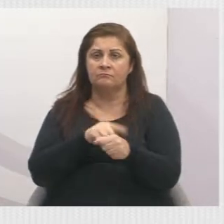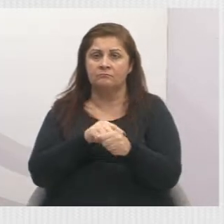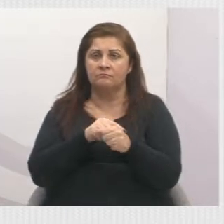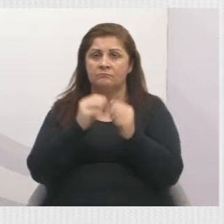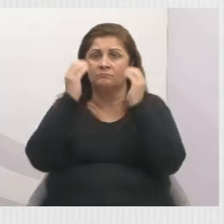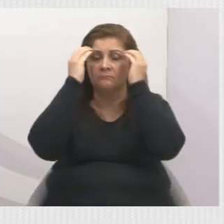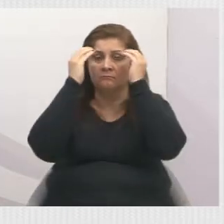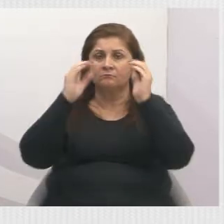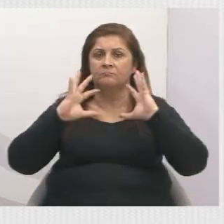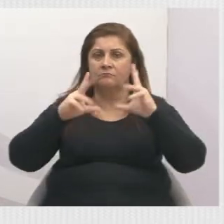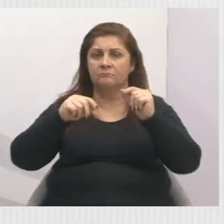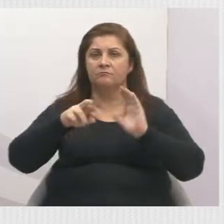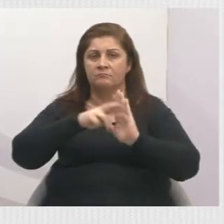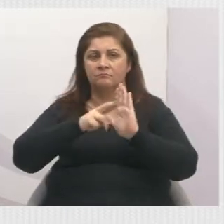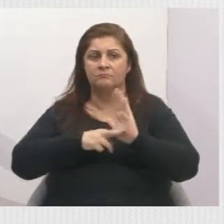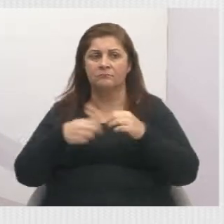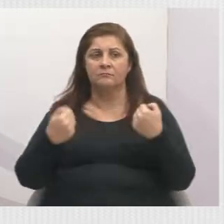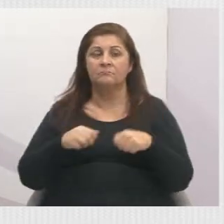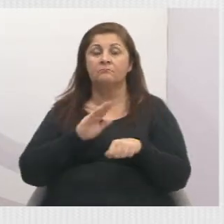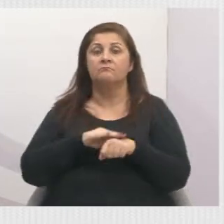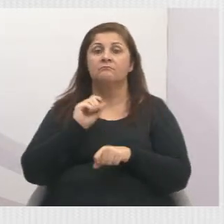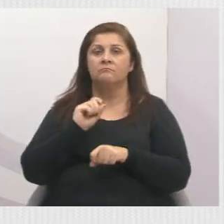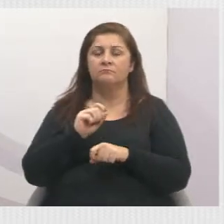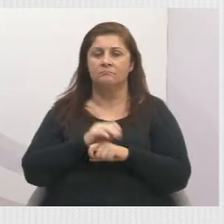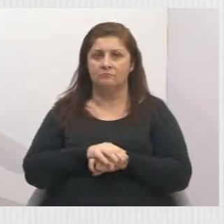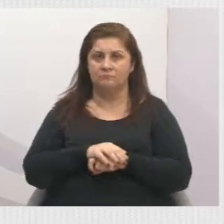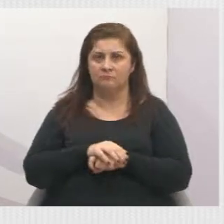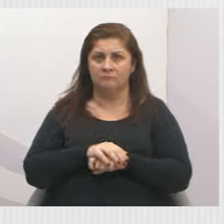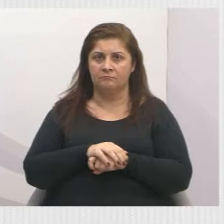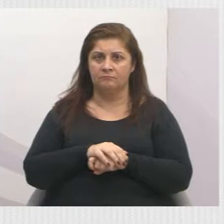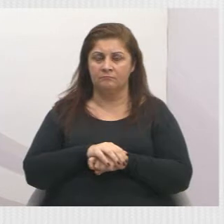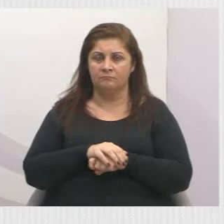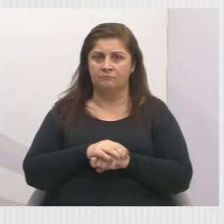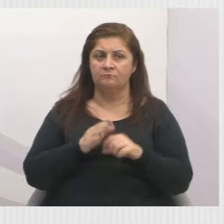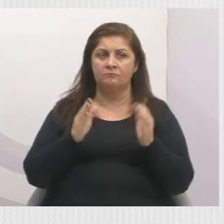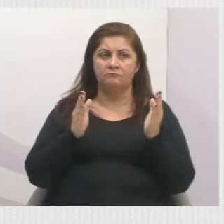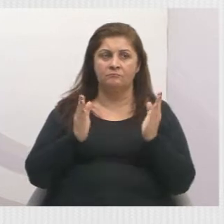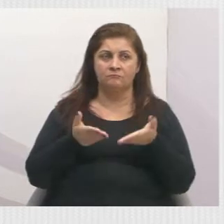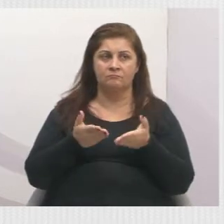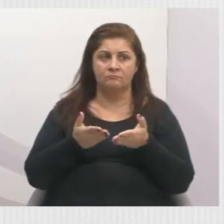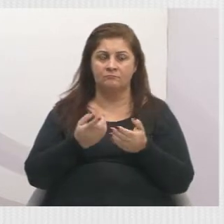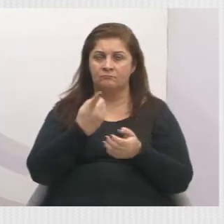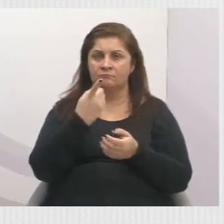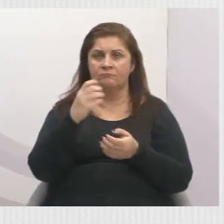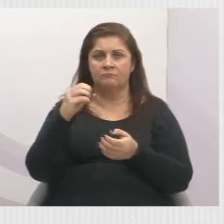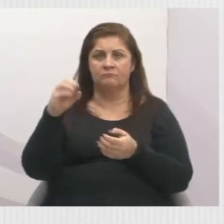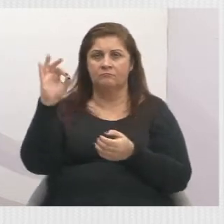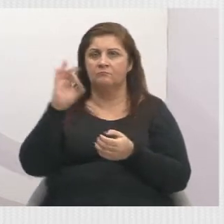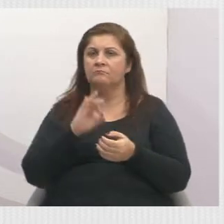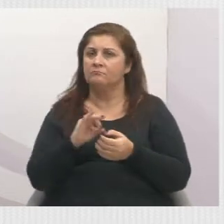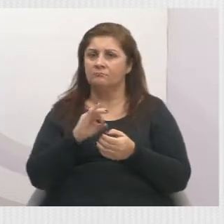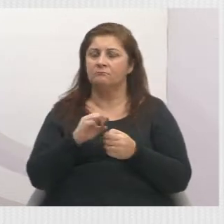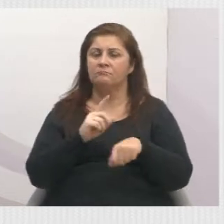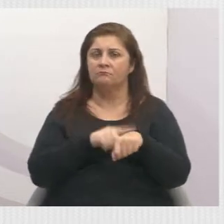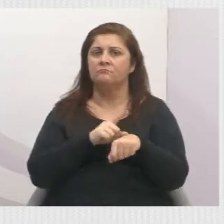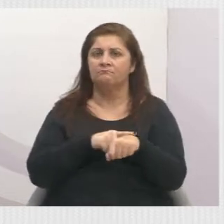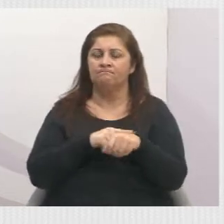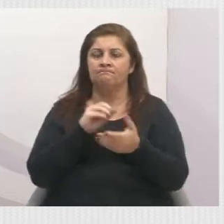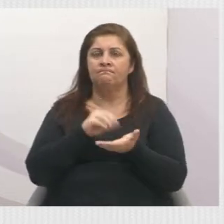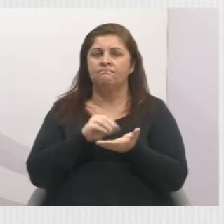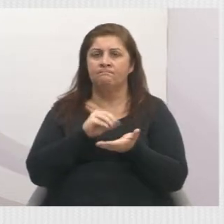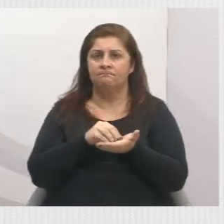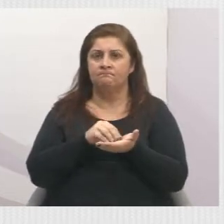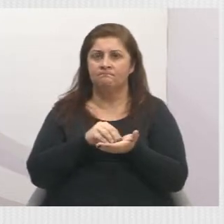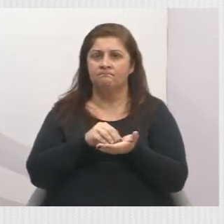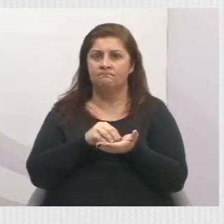requisitos gerais, teria que cumprir a mais. Então, pela regra atual, seria 100% do tempo de contribuição que faltava